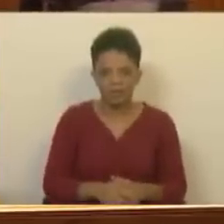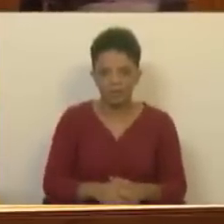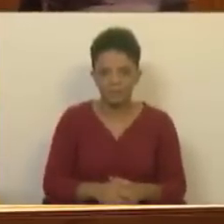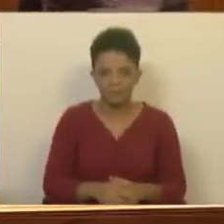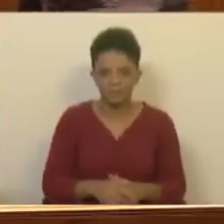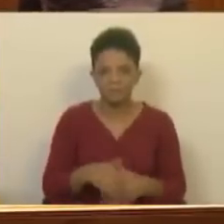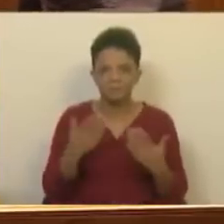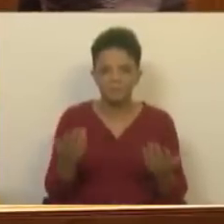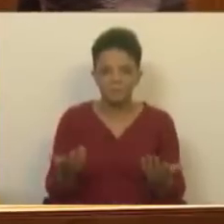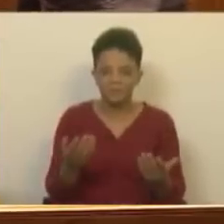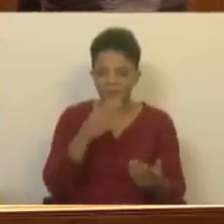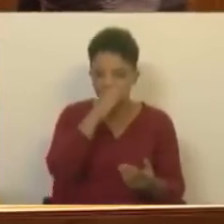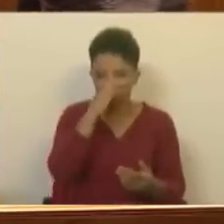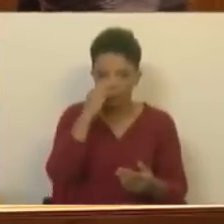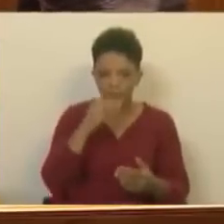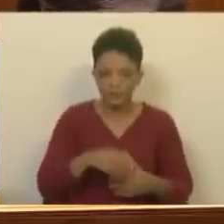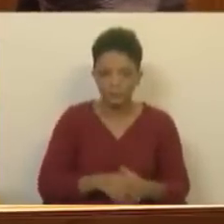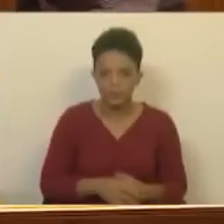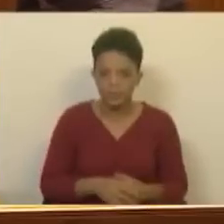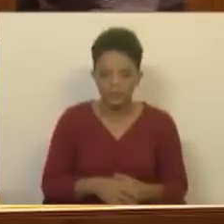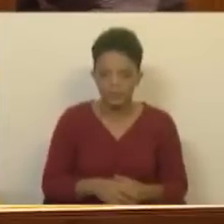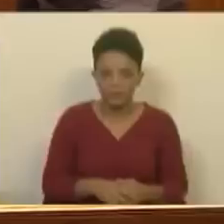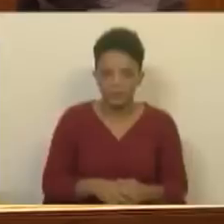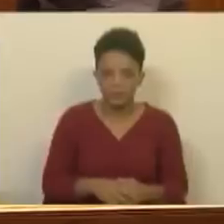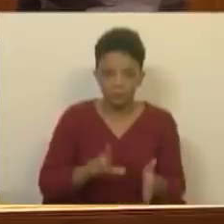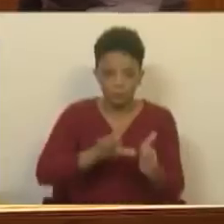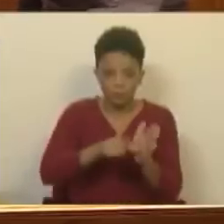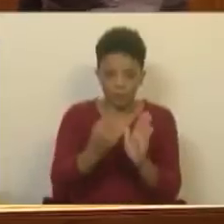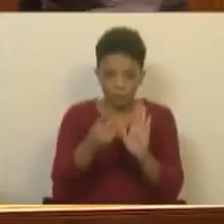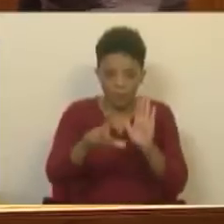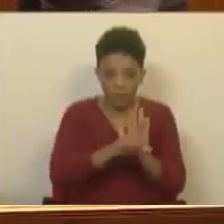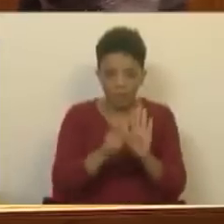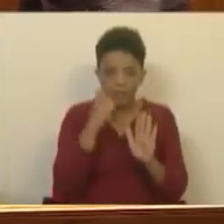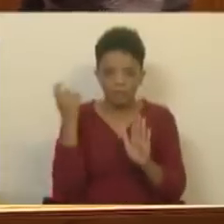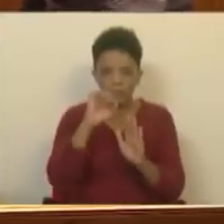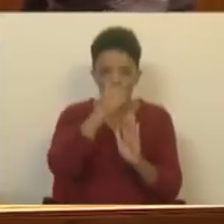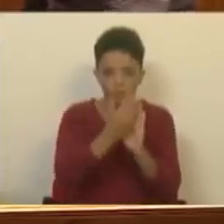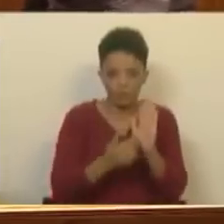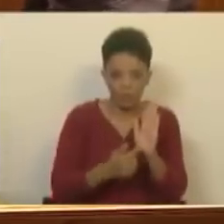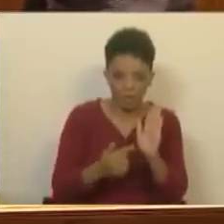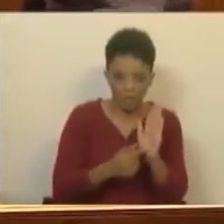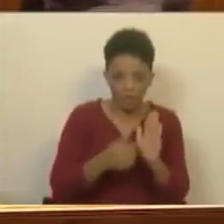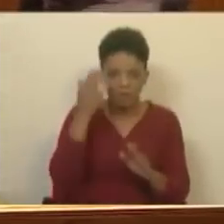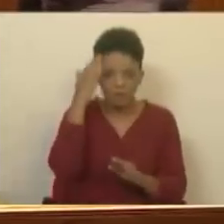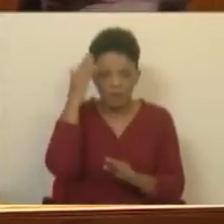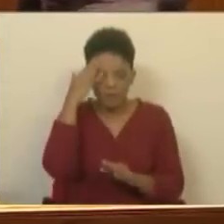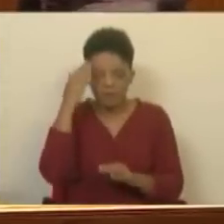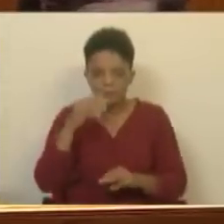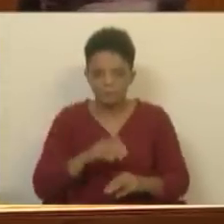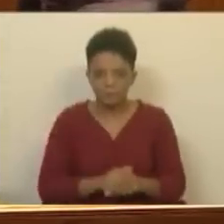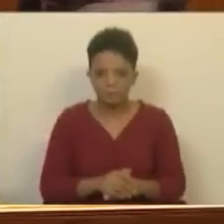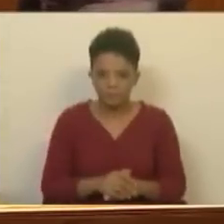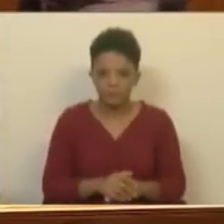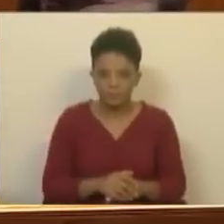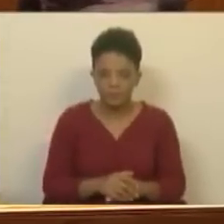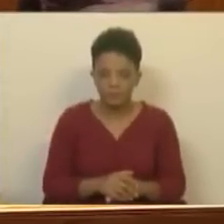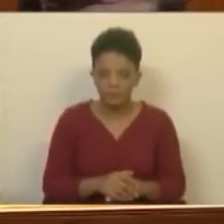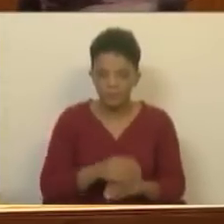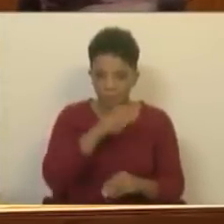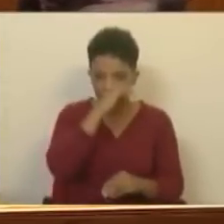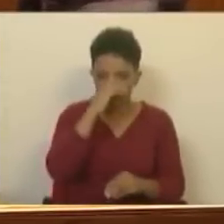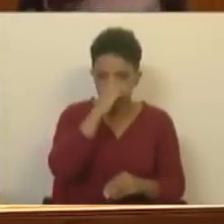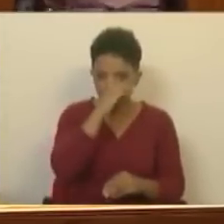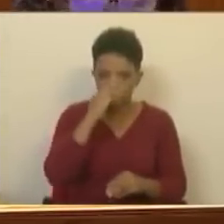que eu sei há pelo menos um projeto de lei de revisão constitucional que prevê é precisamente